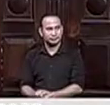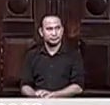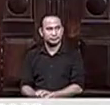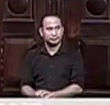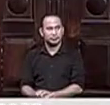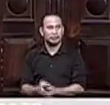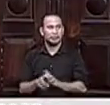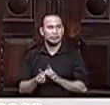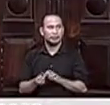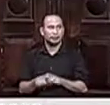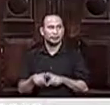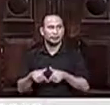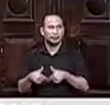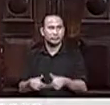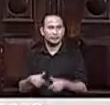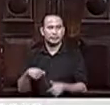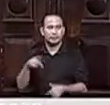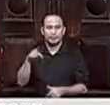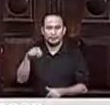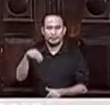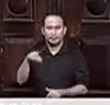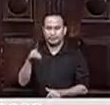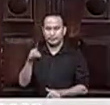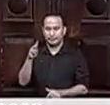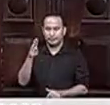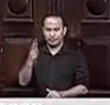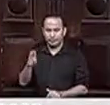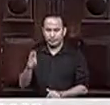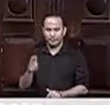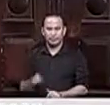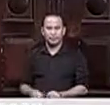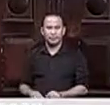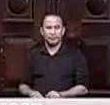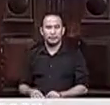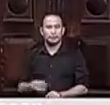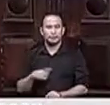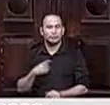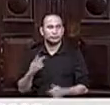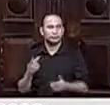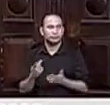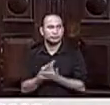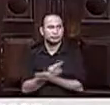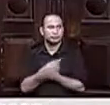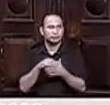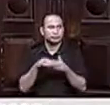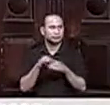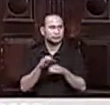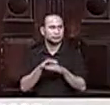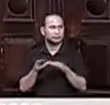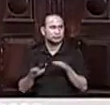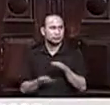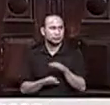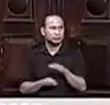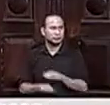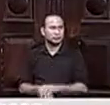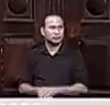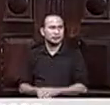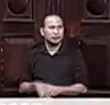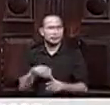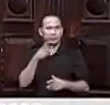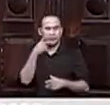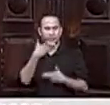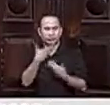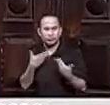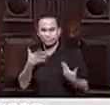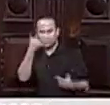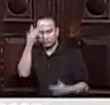à posição do PMDB, do próprio governo, fomos derrotados, mas, inclusive com a fala de alguns membros